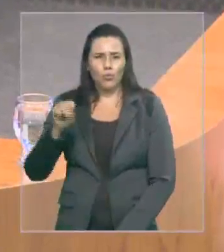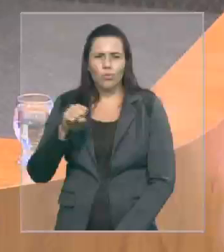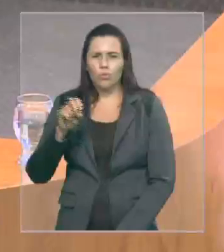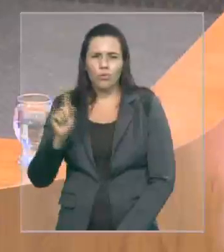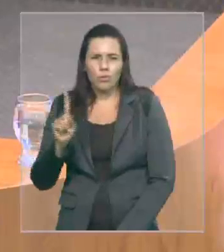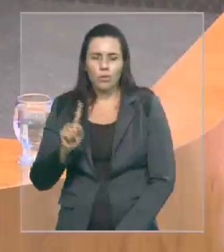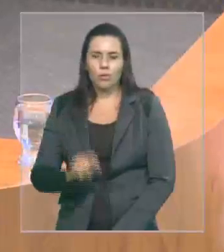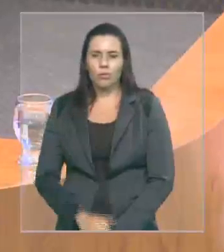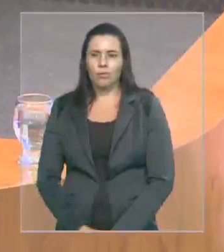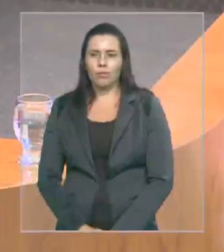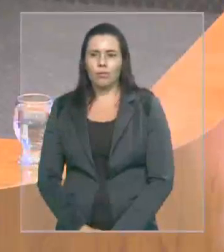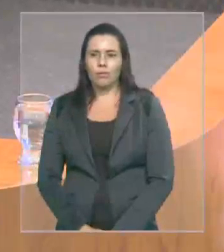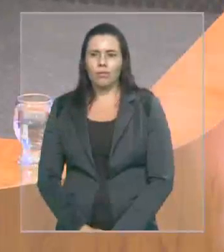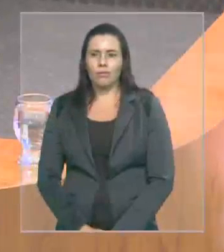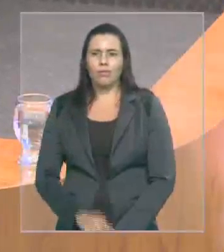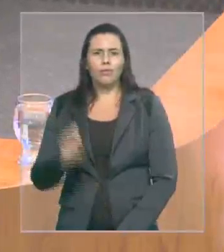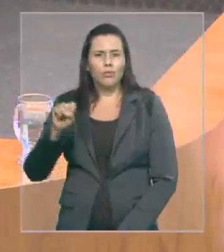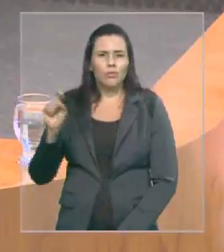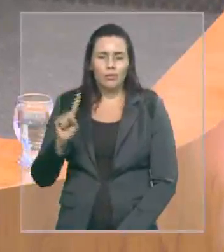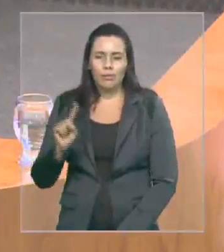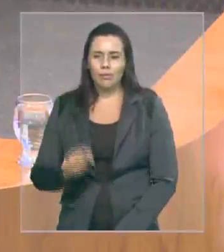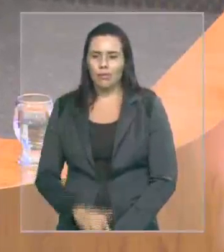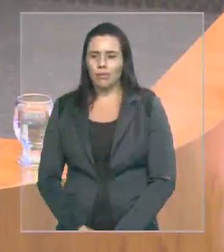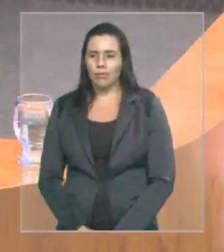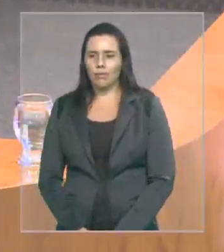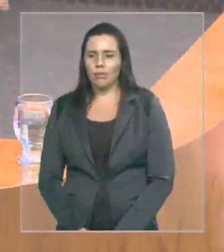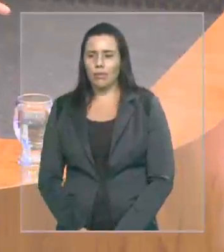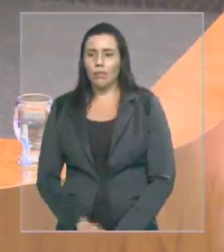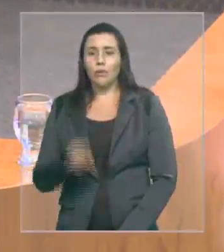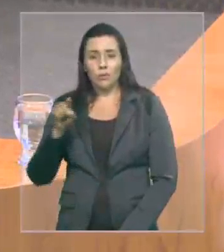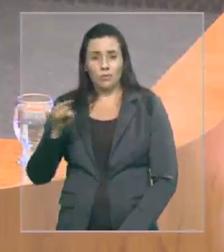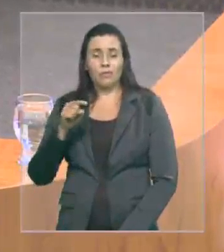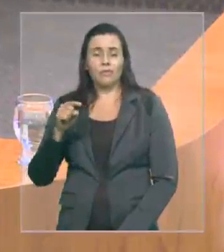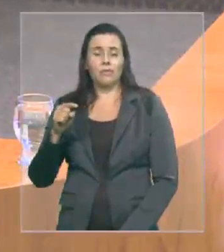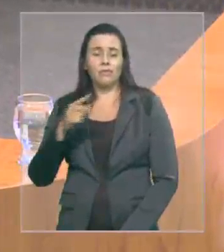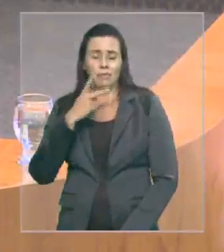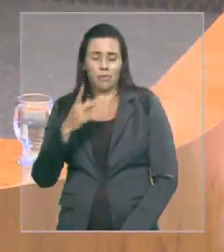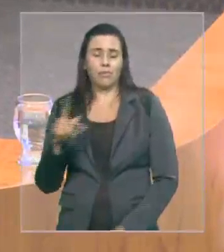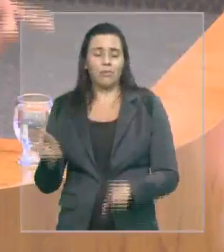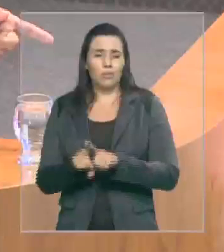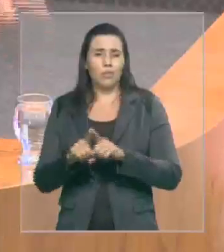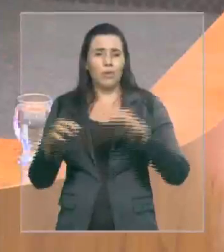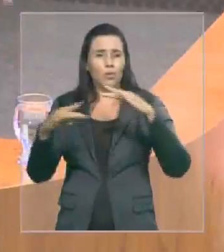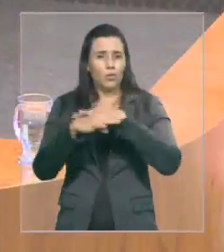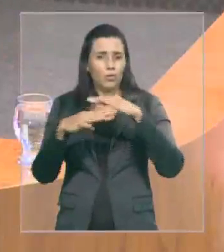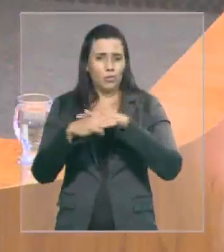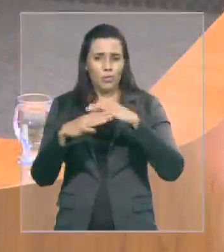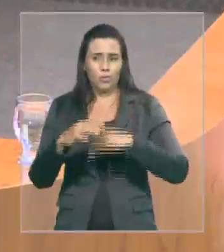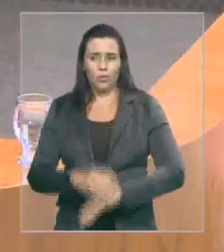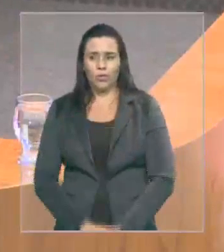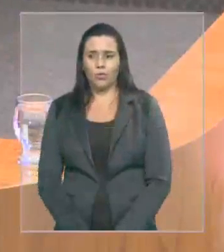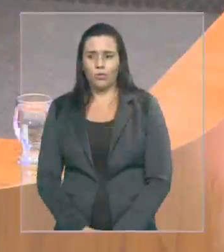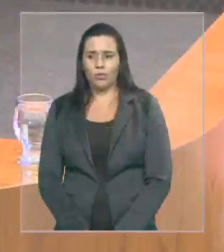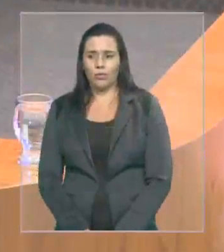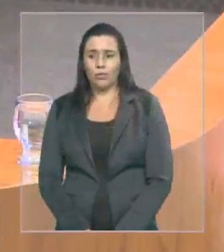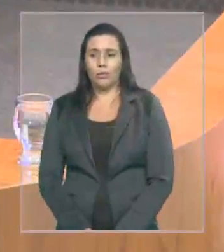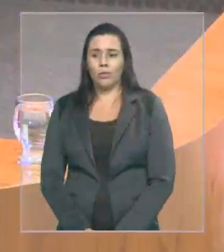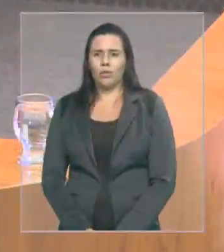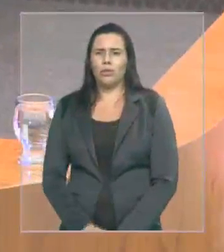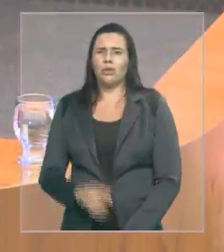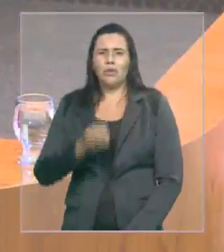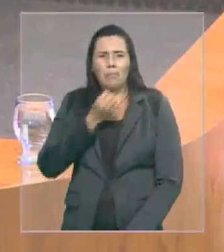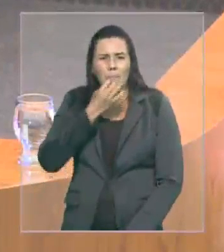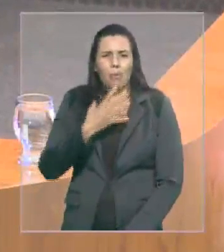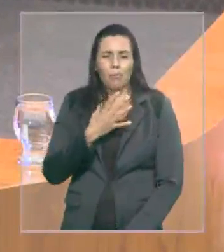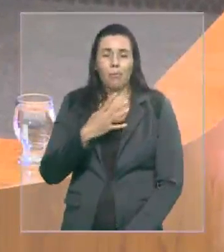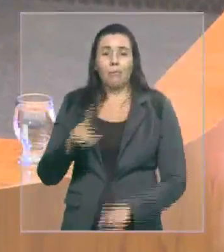Voltou. Era confusão mental. O senhor falou que o transporte está bem. O seu filho não. O seu filho reconheceu que o transporte não está bom. Mas